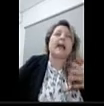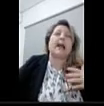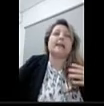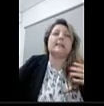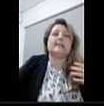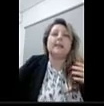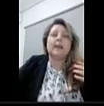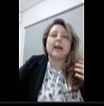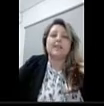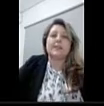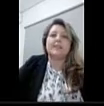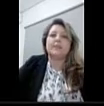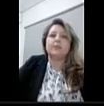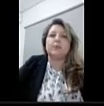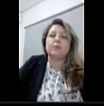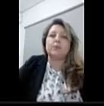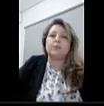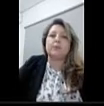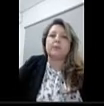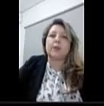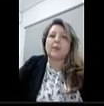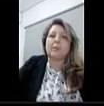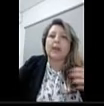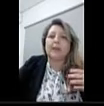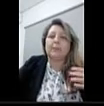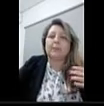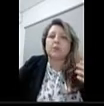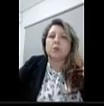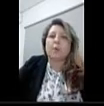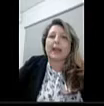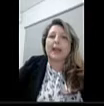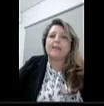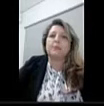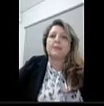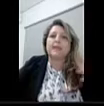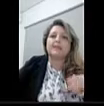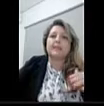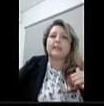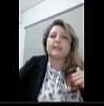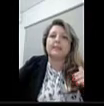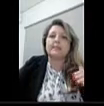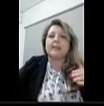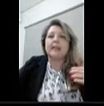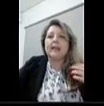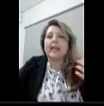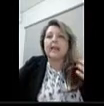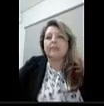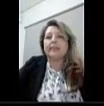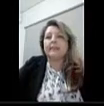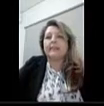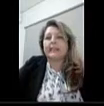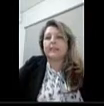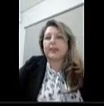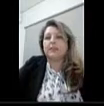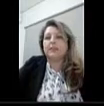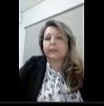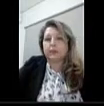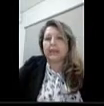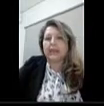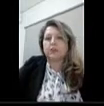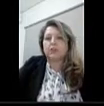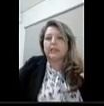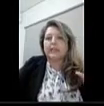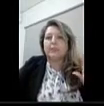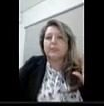sofisticadas. Às vezes, um vocabulário mais complexo para essa criança, ela vai ter mais